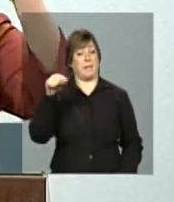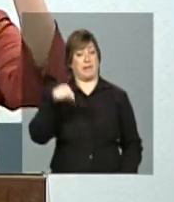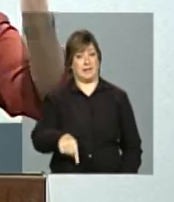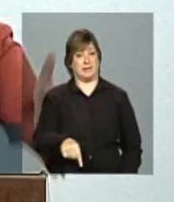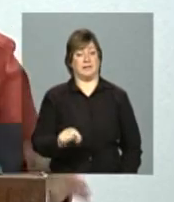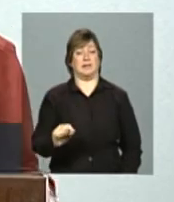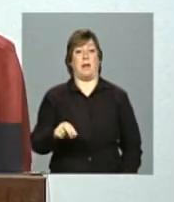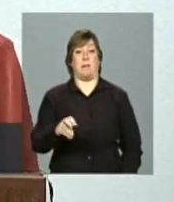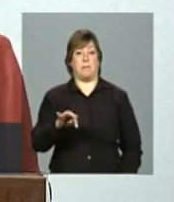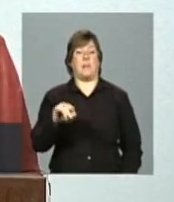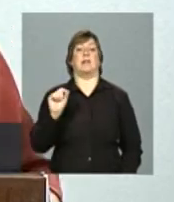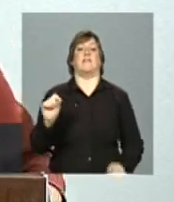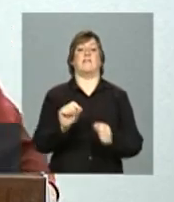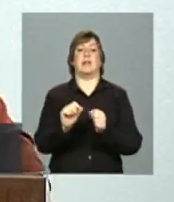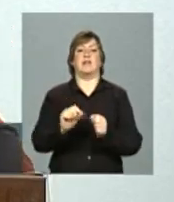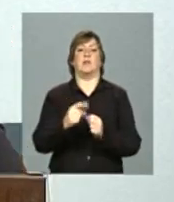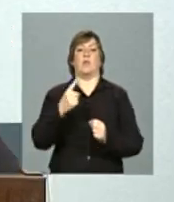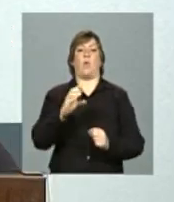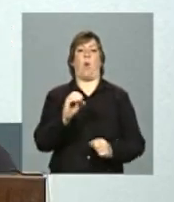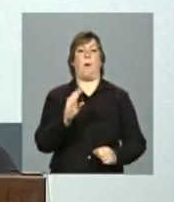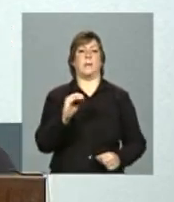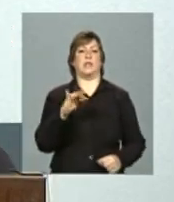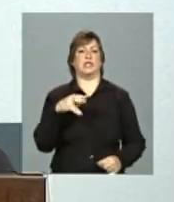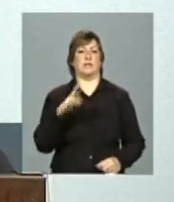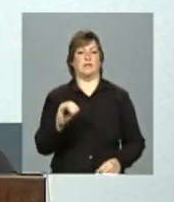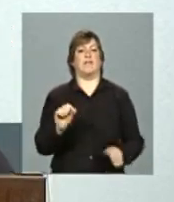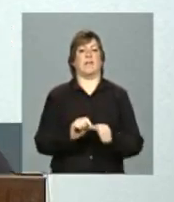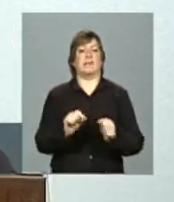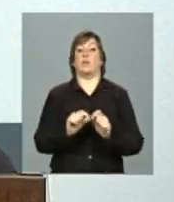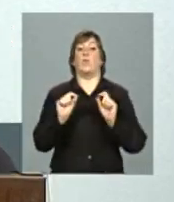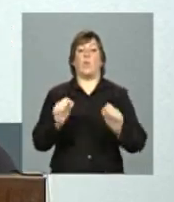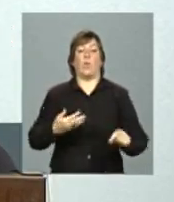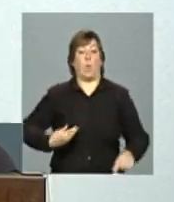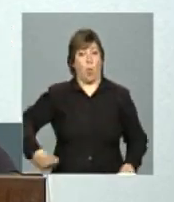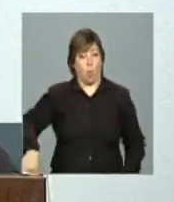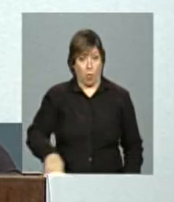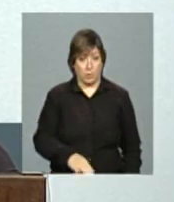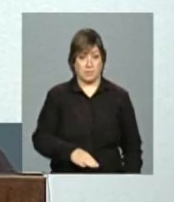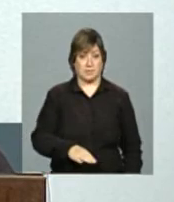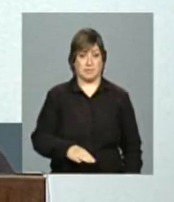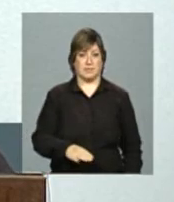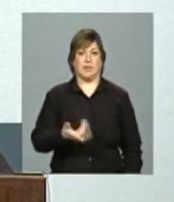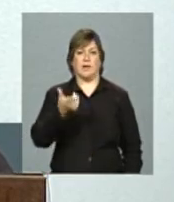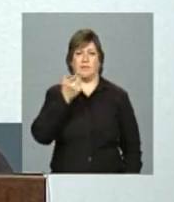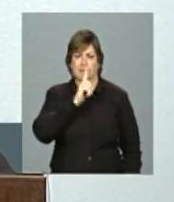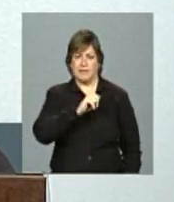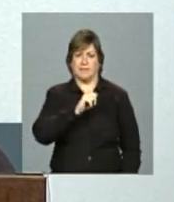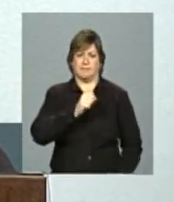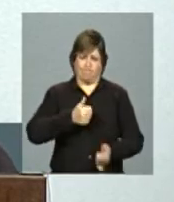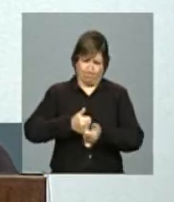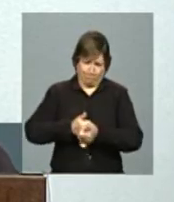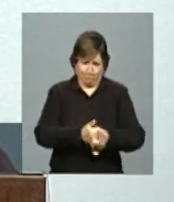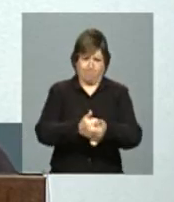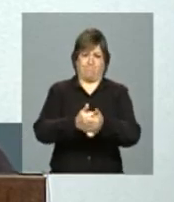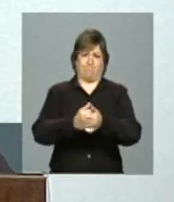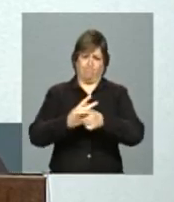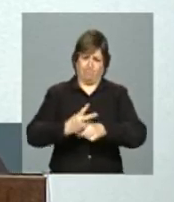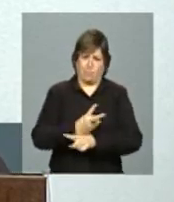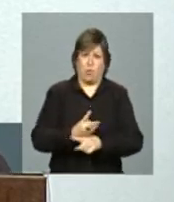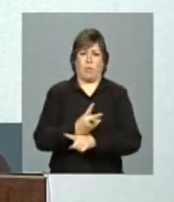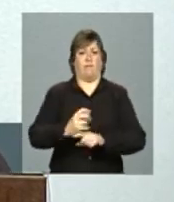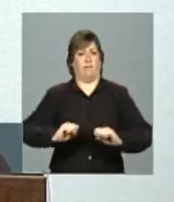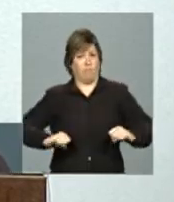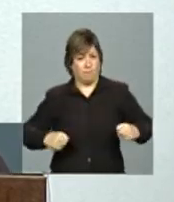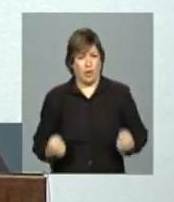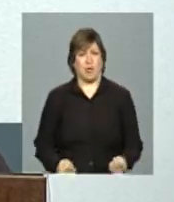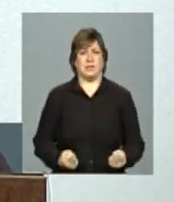é para construir um objetivo e fazer com que nós vamos atrás dele busquemos forças